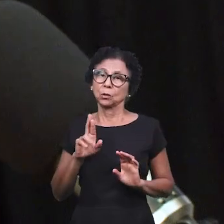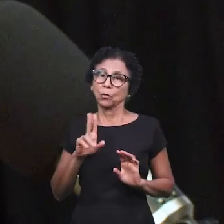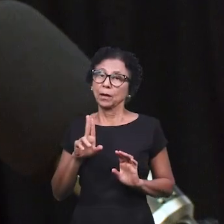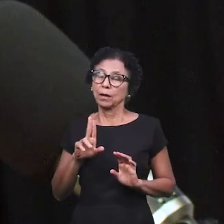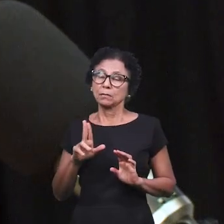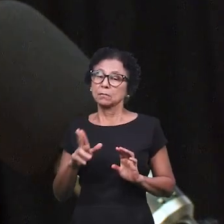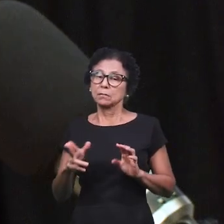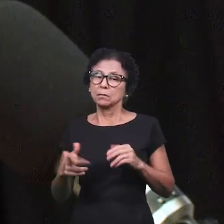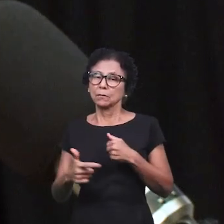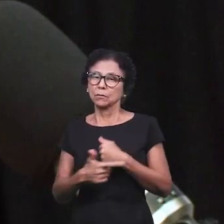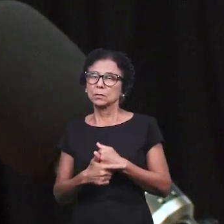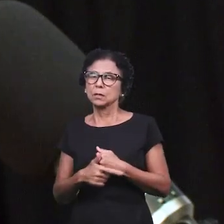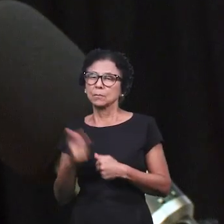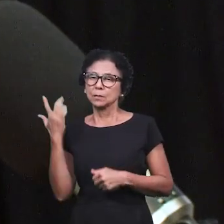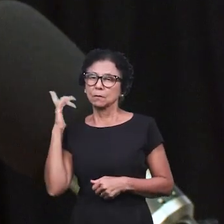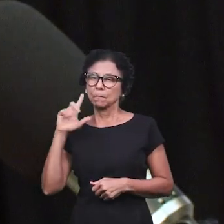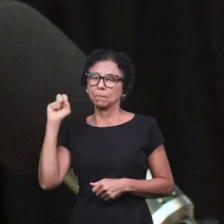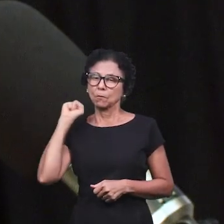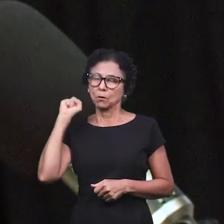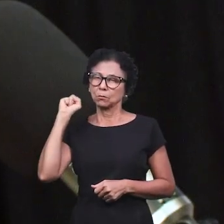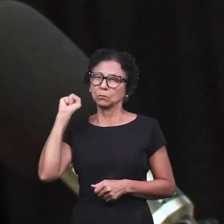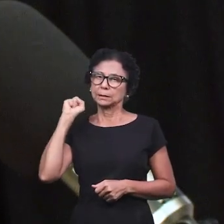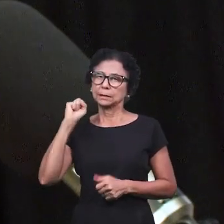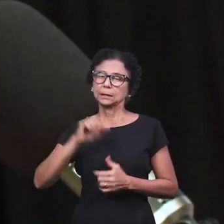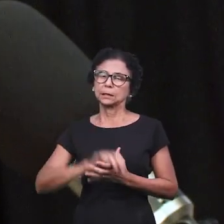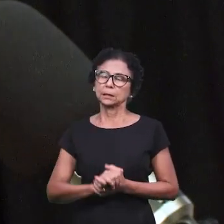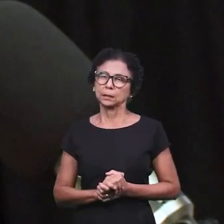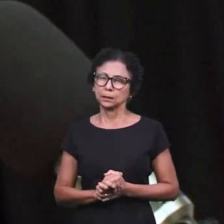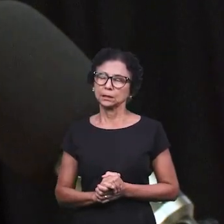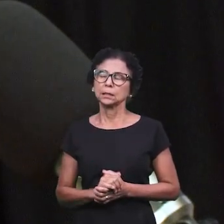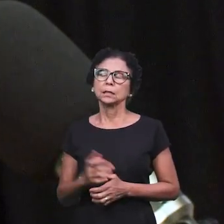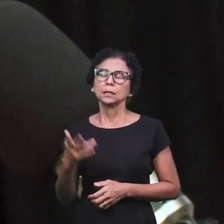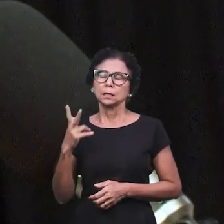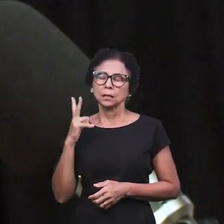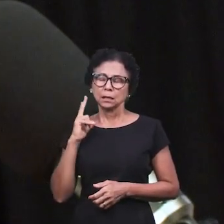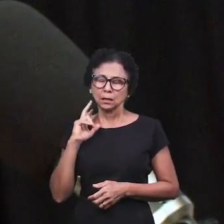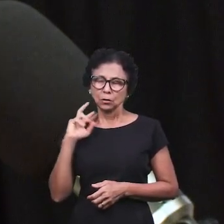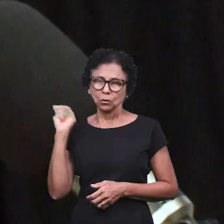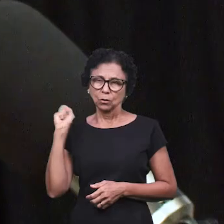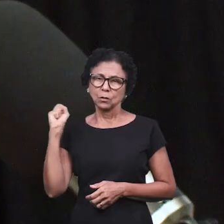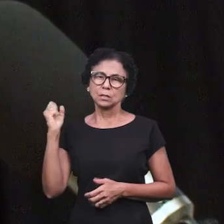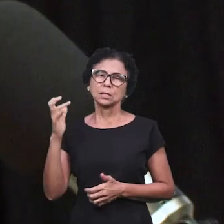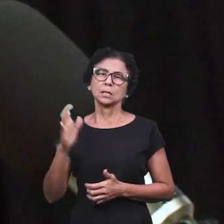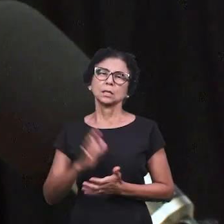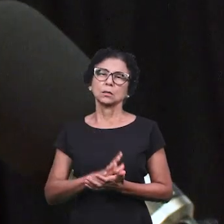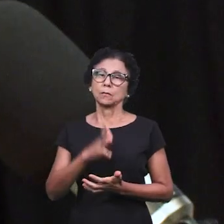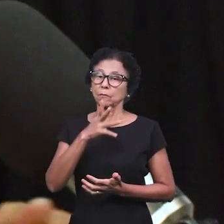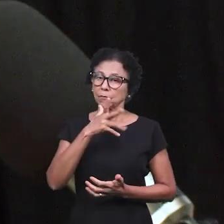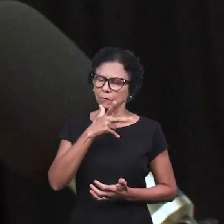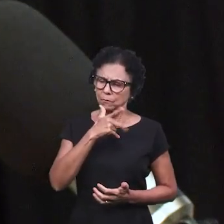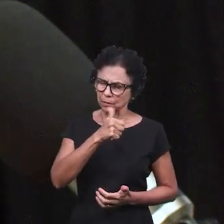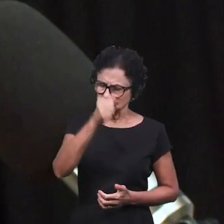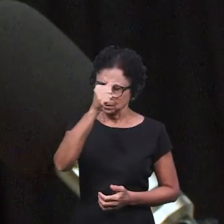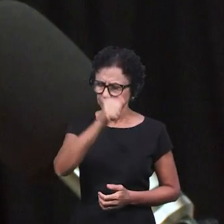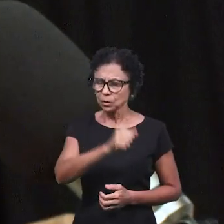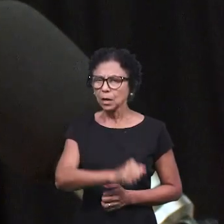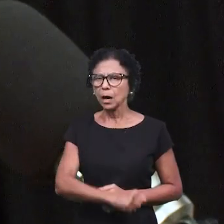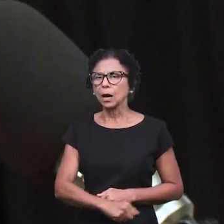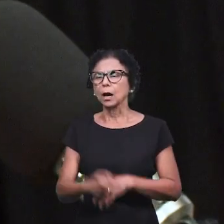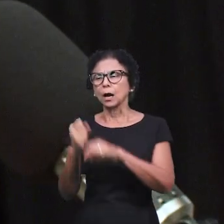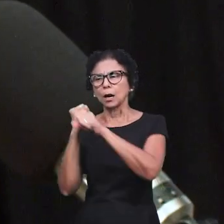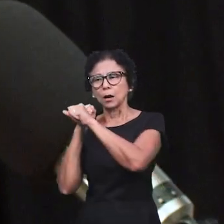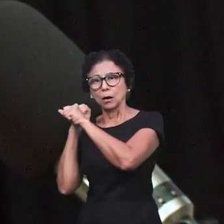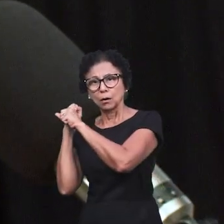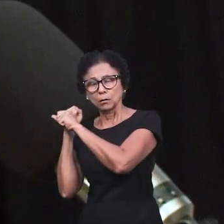Uma coisa, eu vou chegar no nível. Eu consigo chegar nesse nível exigido para essa prova. Vai demorar, vai